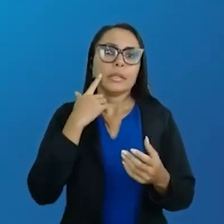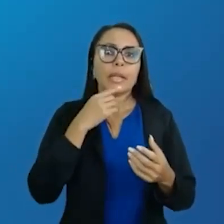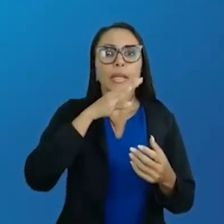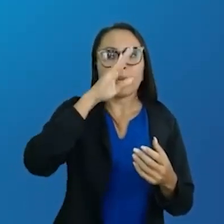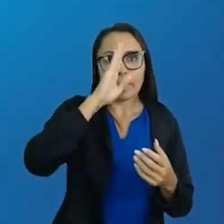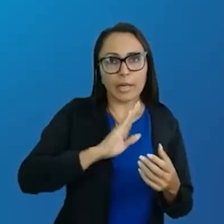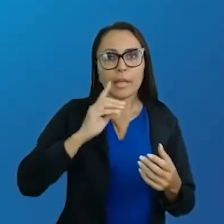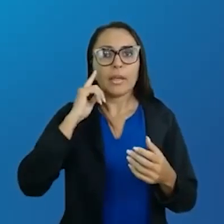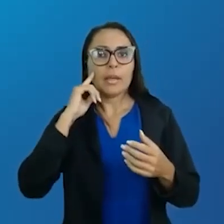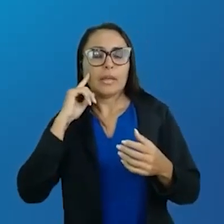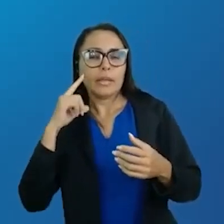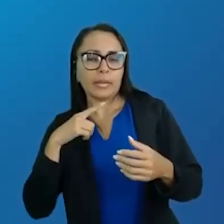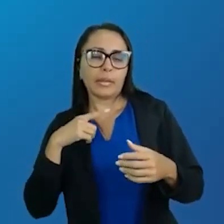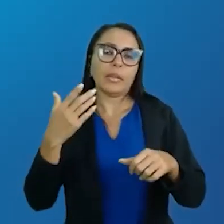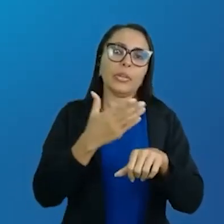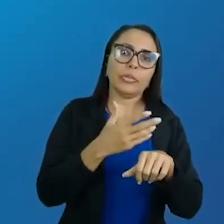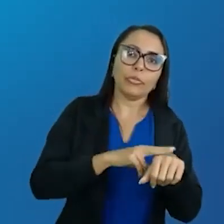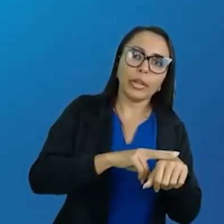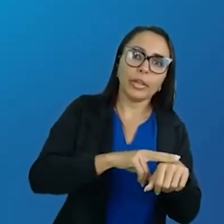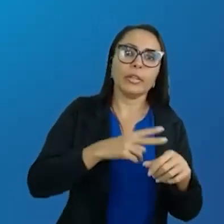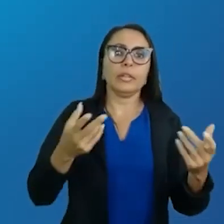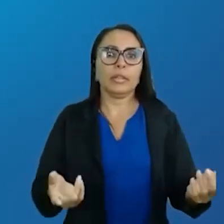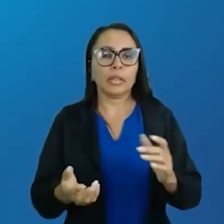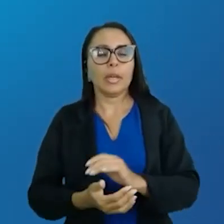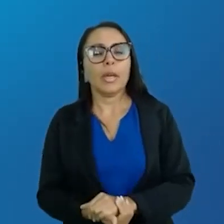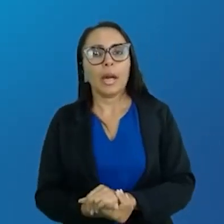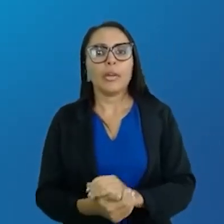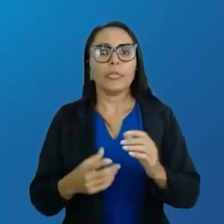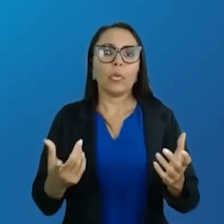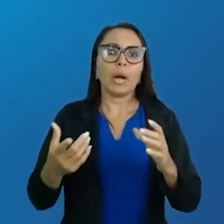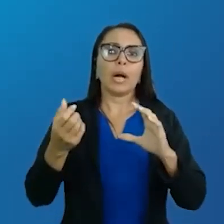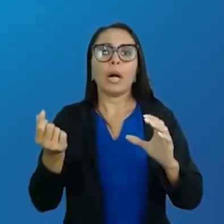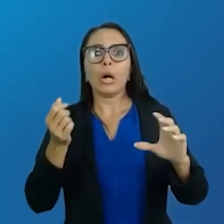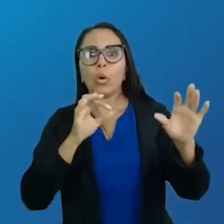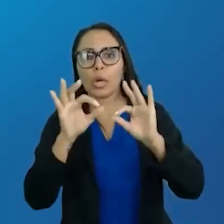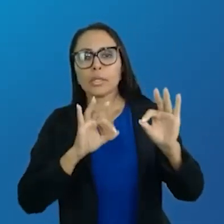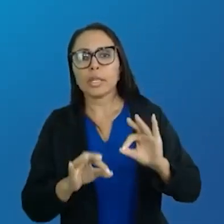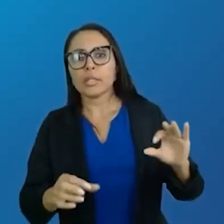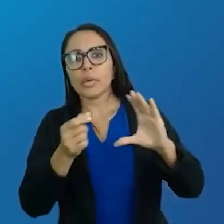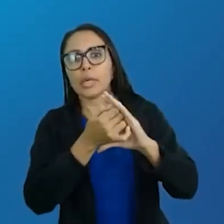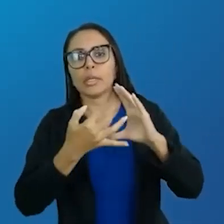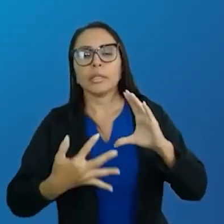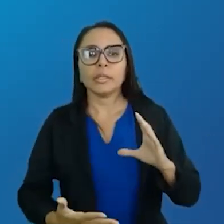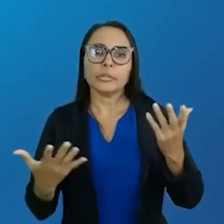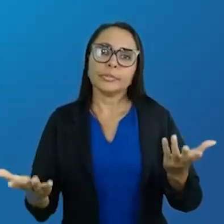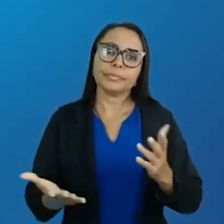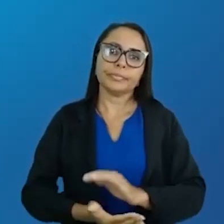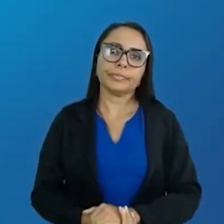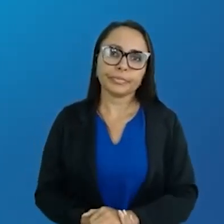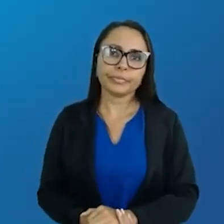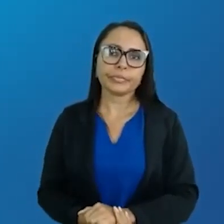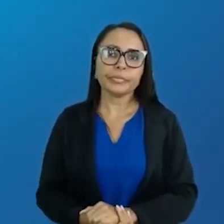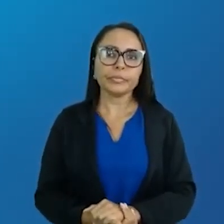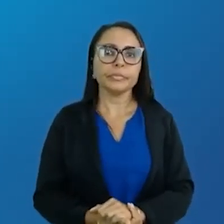branca, mas enfim. Que formam essa característica, que formam algo único, que através da semelhança